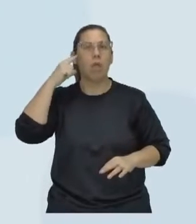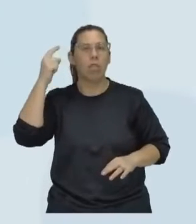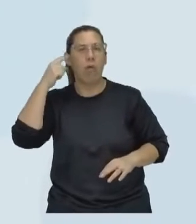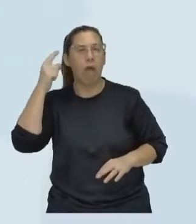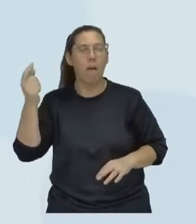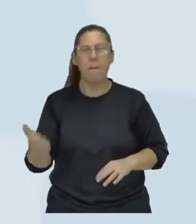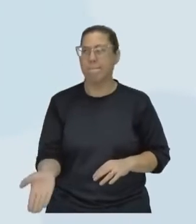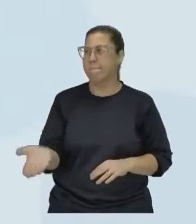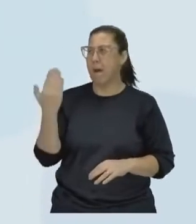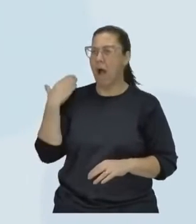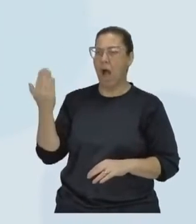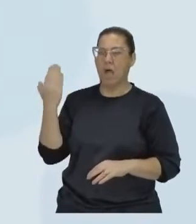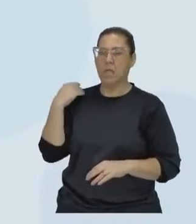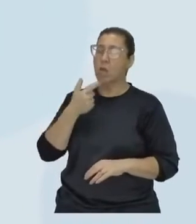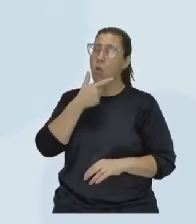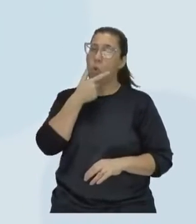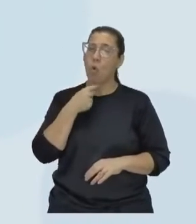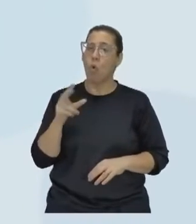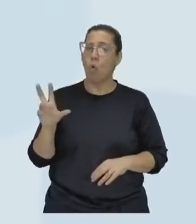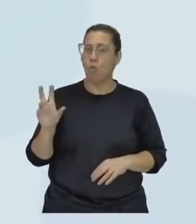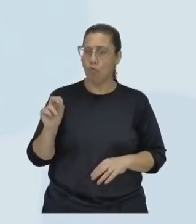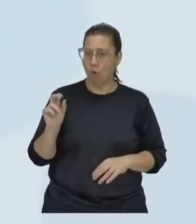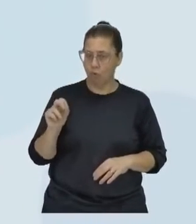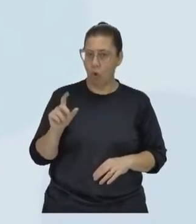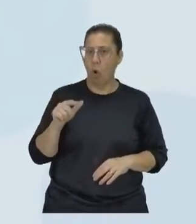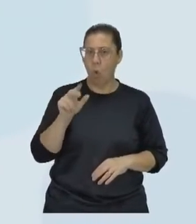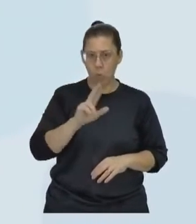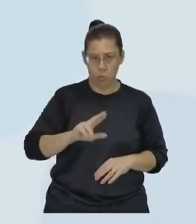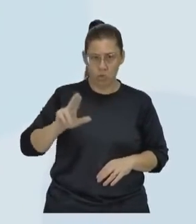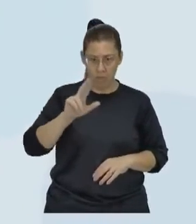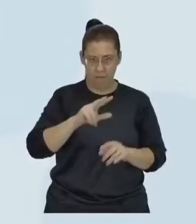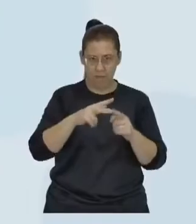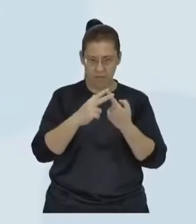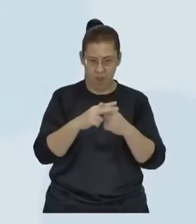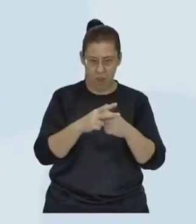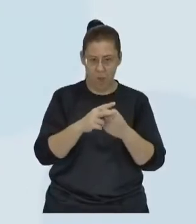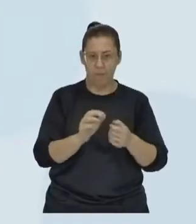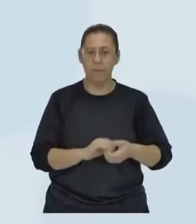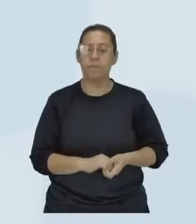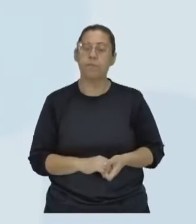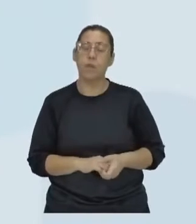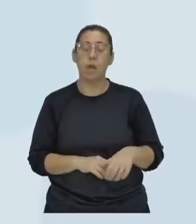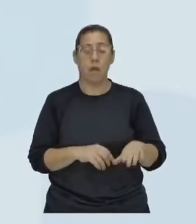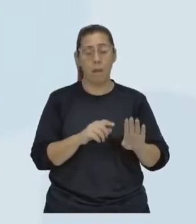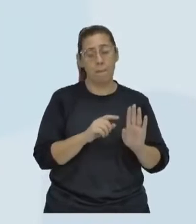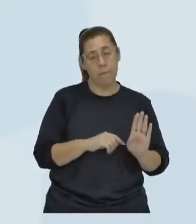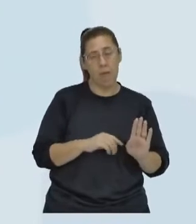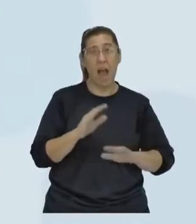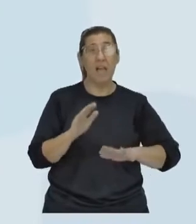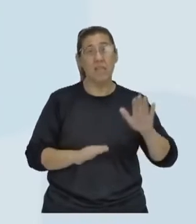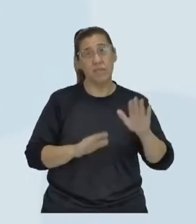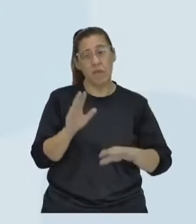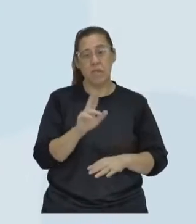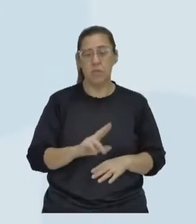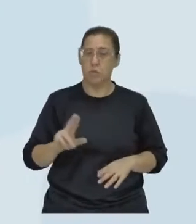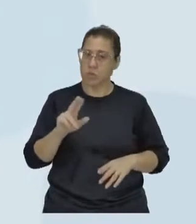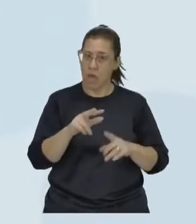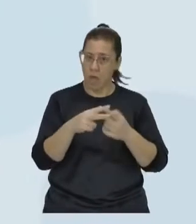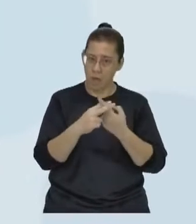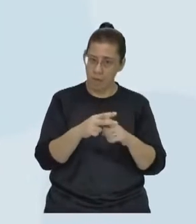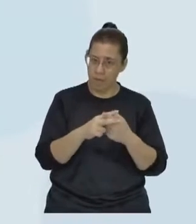passado o avô realmente usava os equipamentos, o avô raramente usava